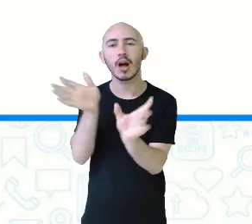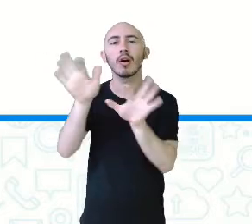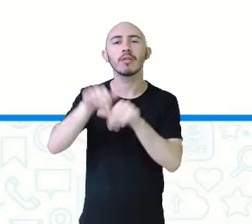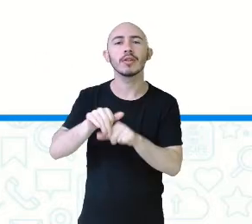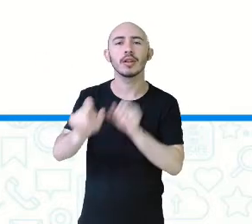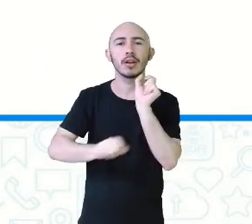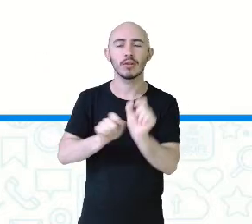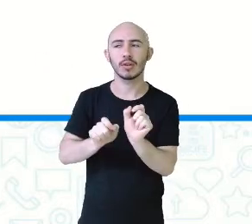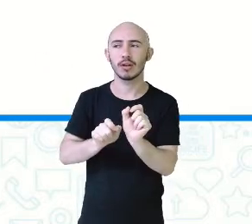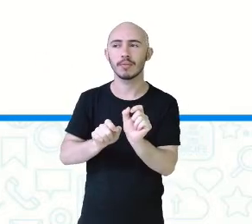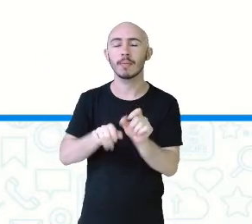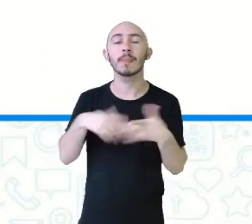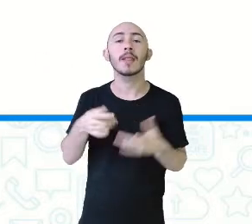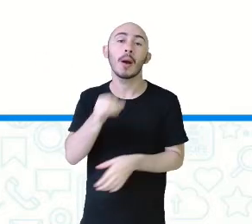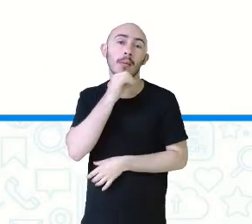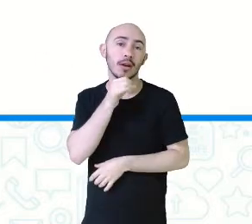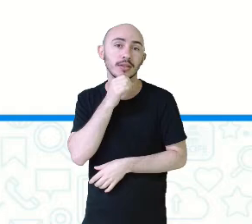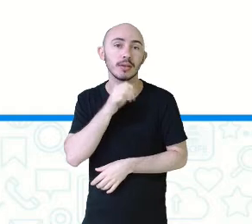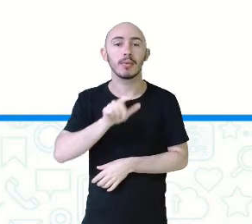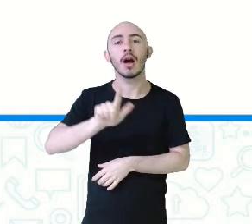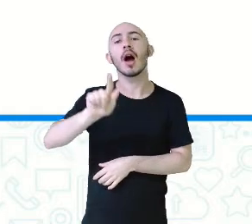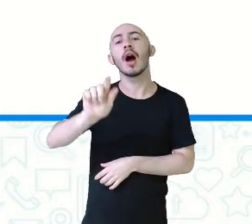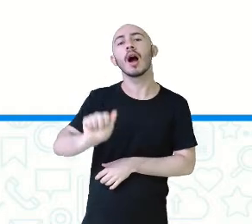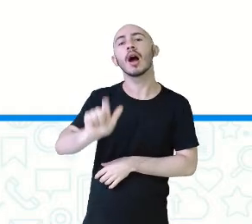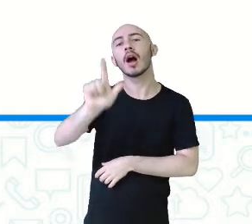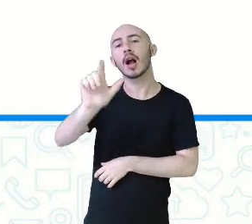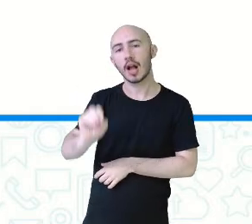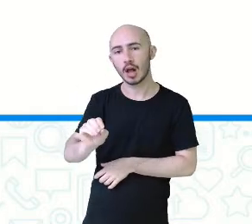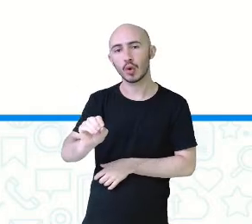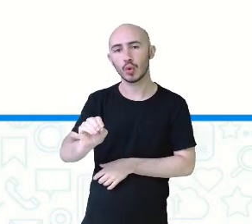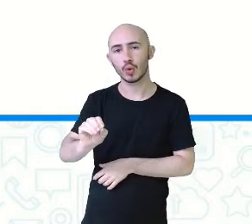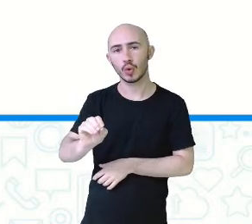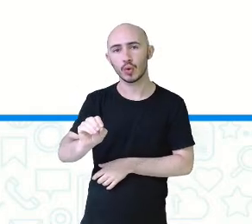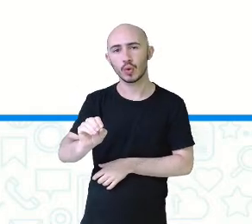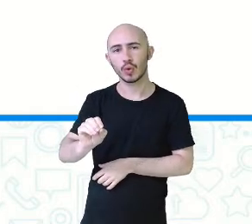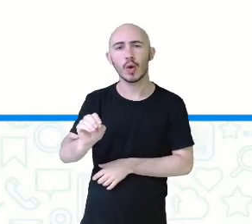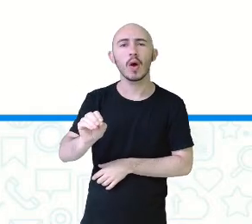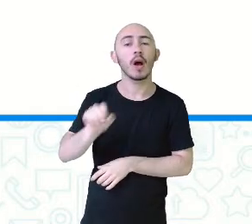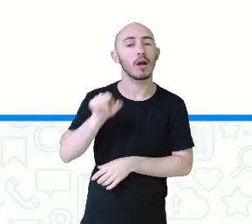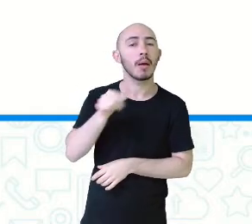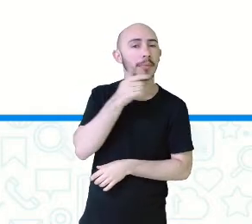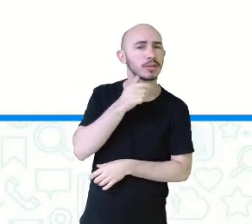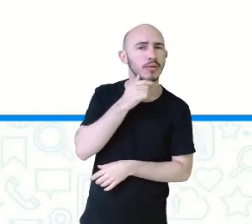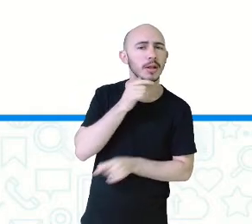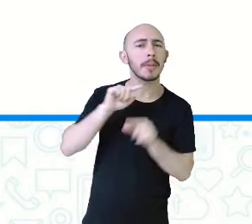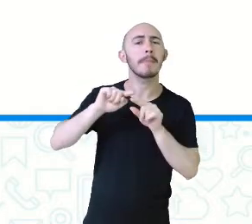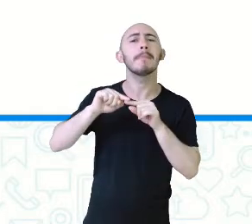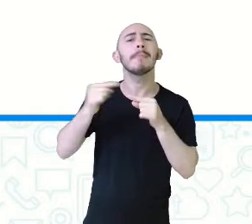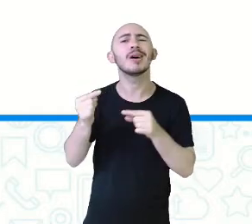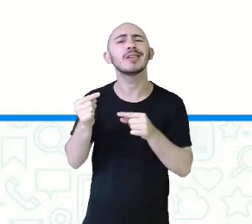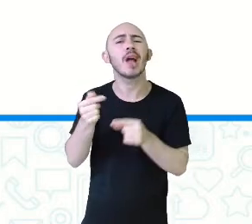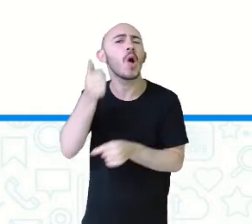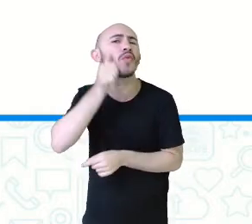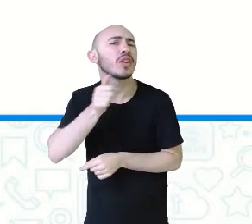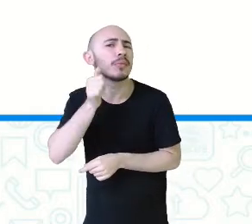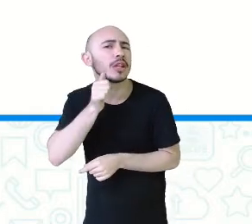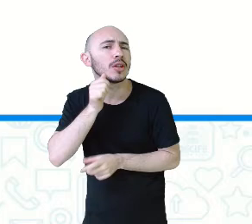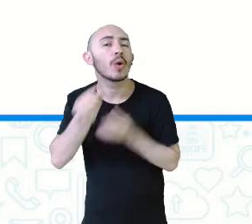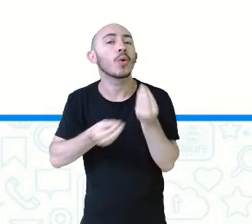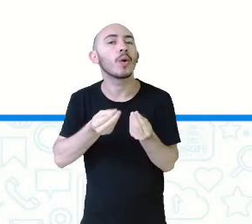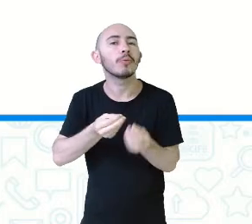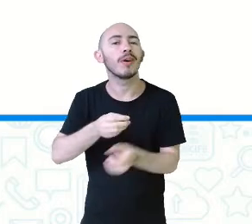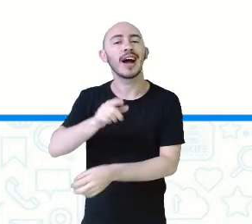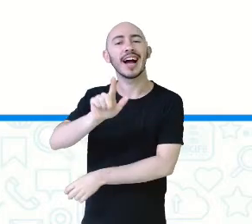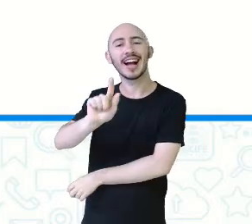Galo, para a gente fazer o feminino, a gente vai colocar galinha. Galos,